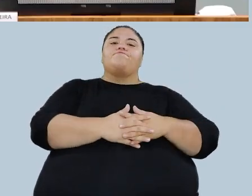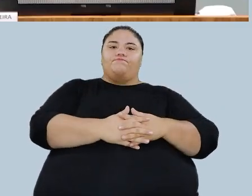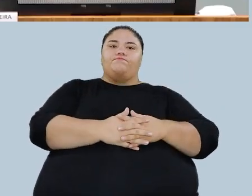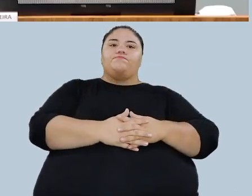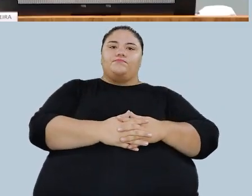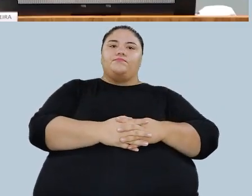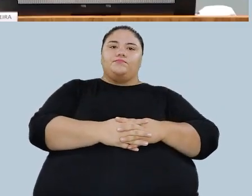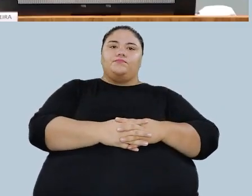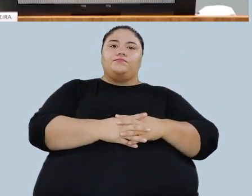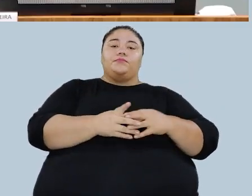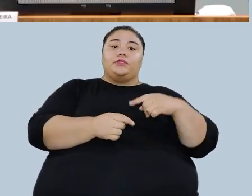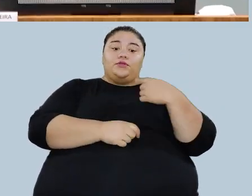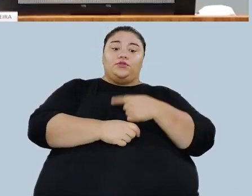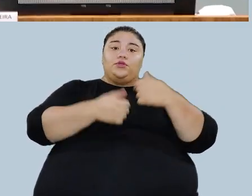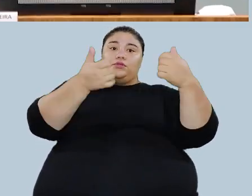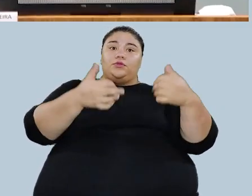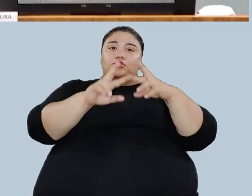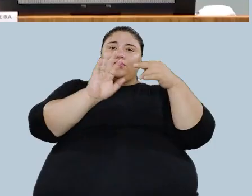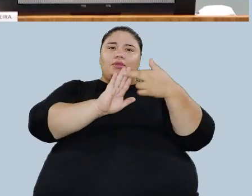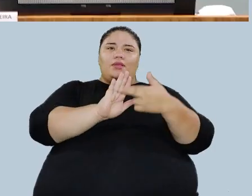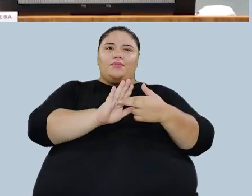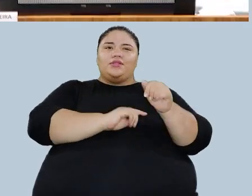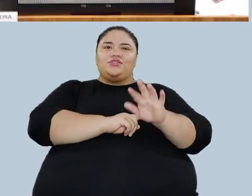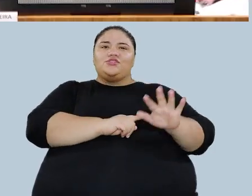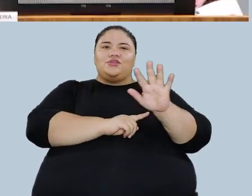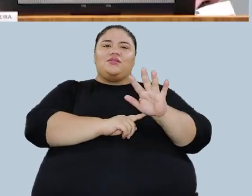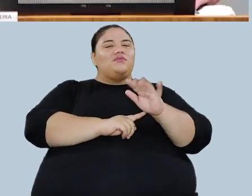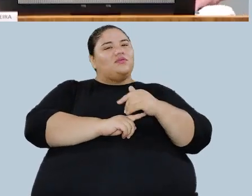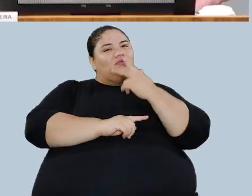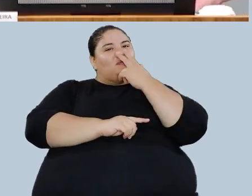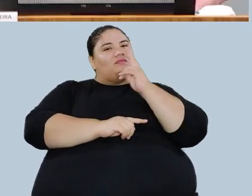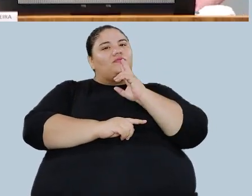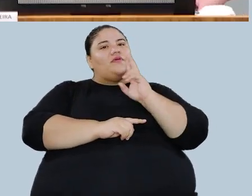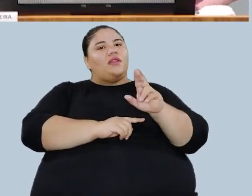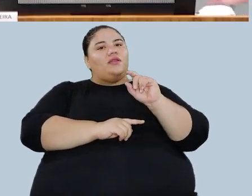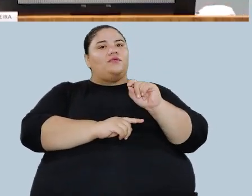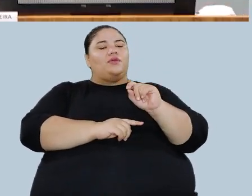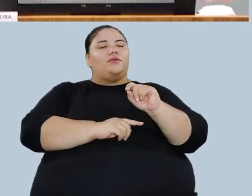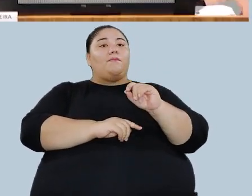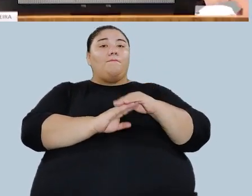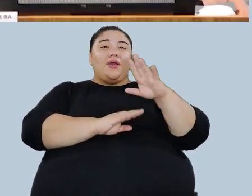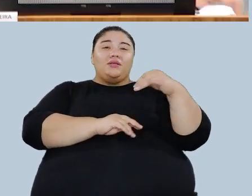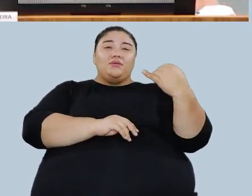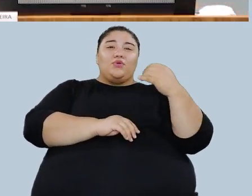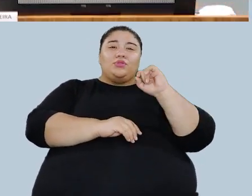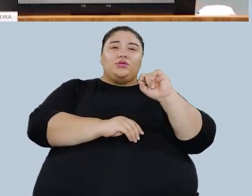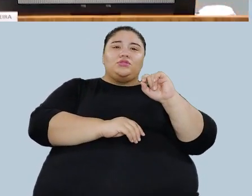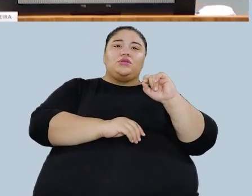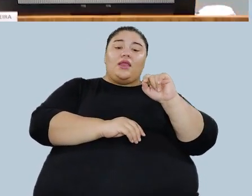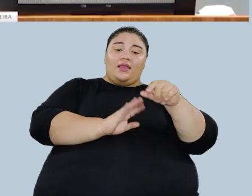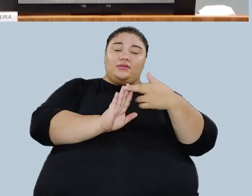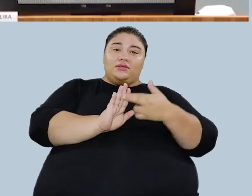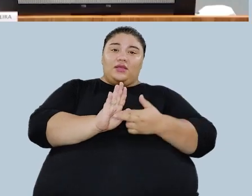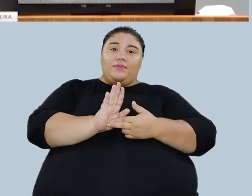para nós falarmos sobre esses regimes gerais, eu diria que o mais importante é